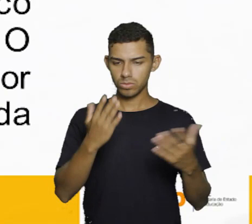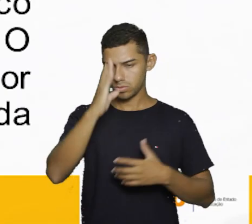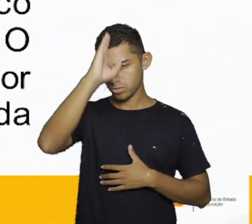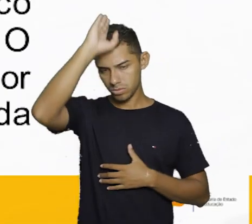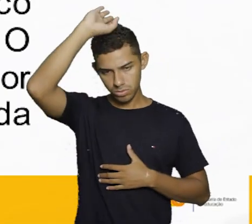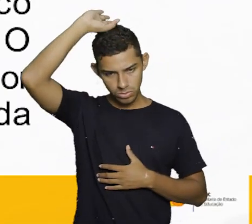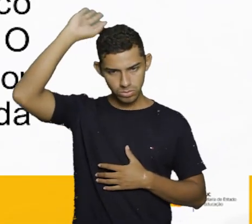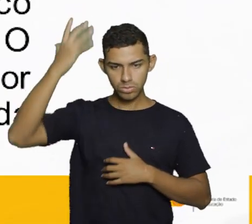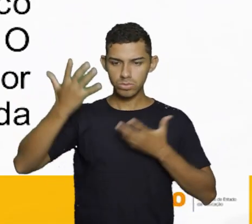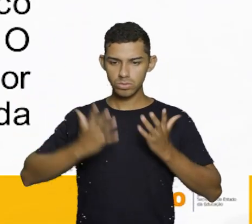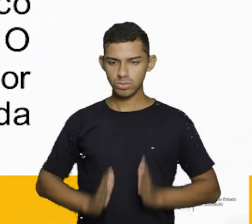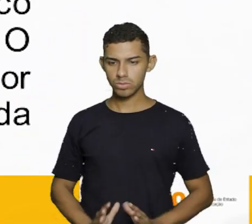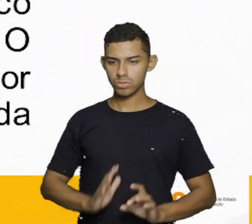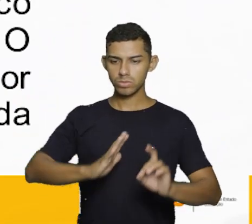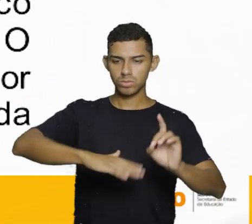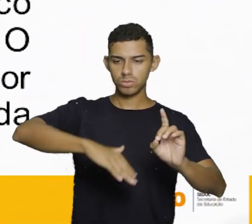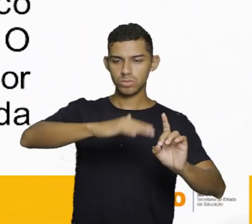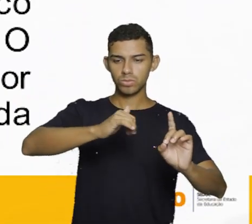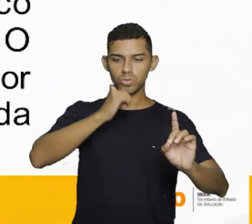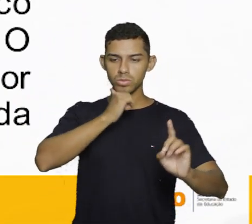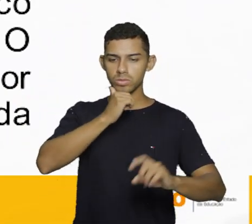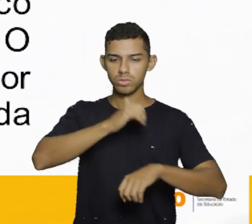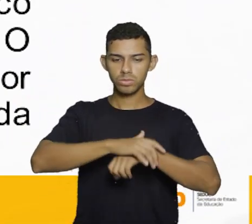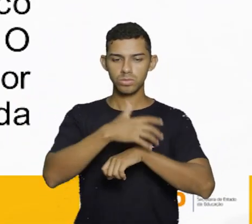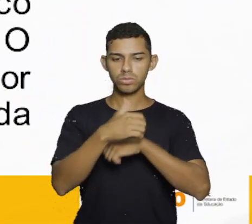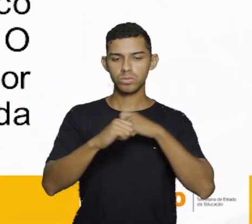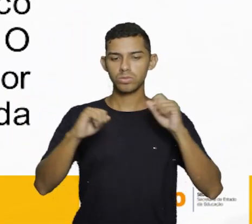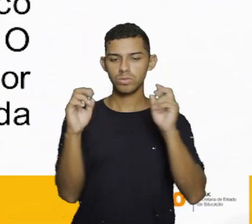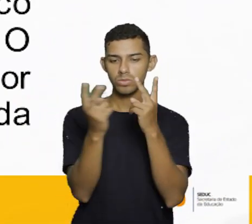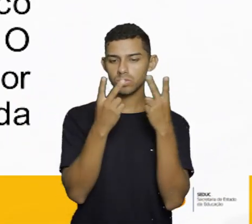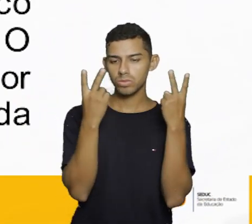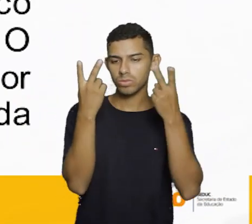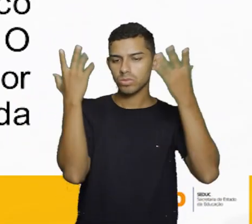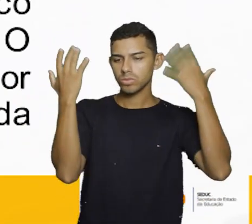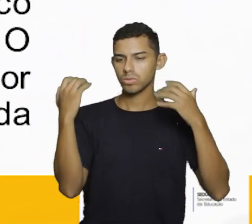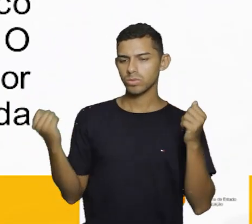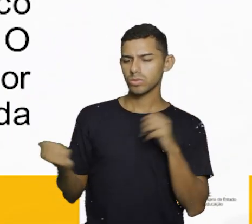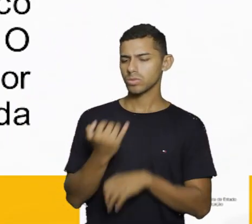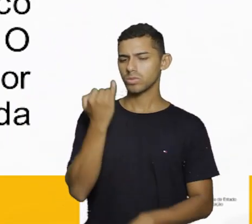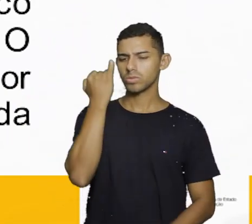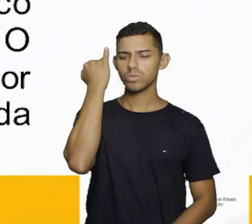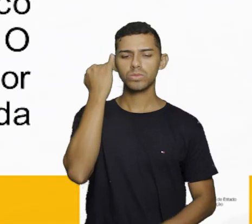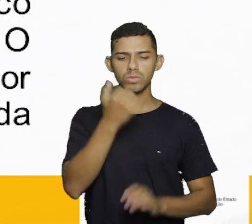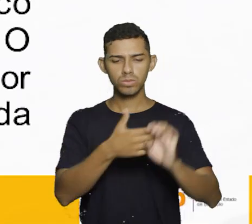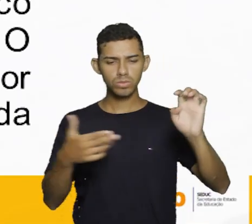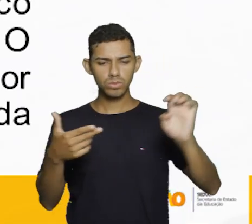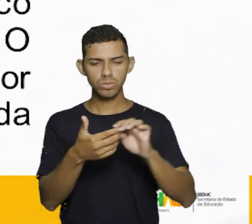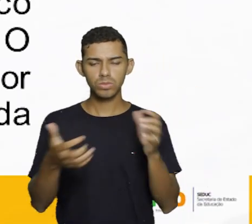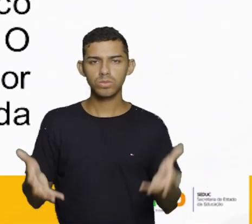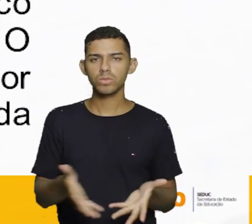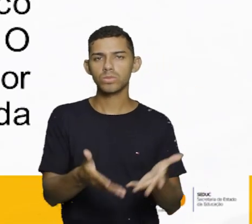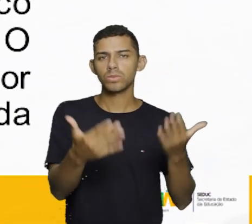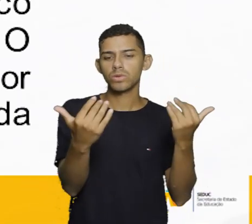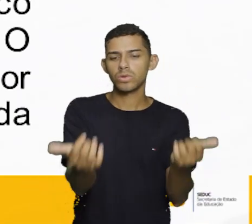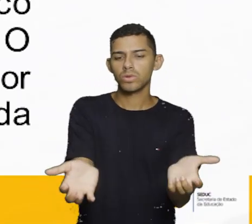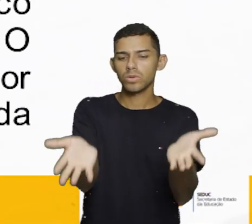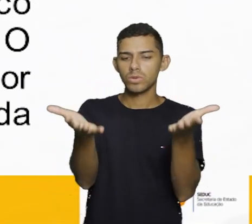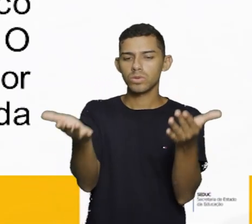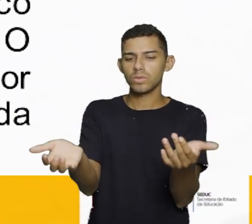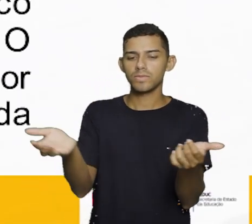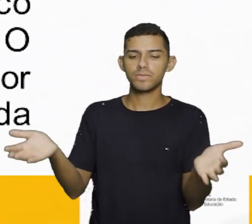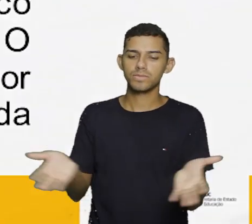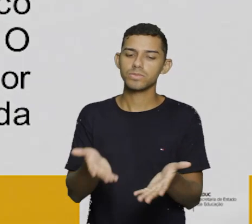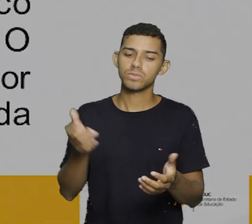nascimento de uma deusa, apresentando a movimentação do ar como um importante elemento para expressar a leveza. Nesse